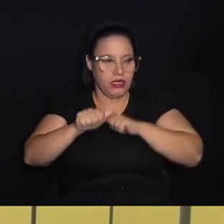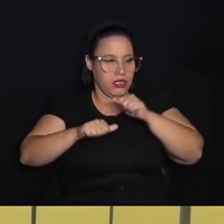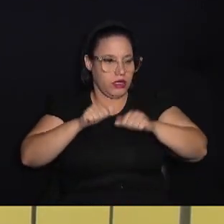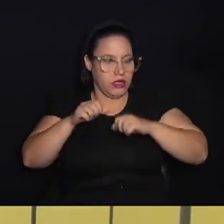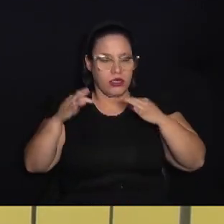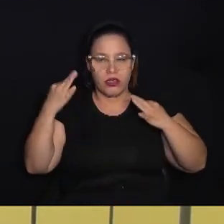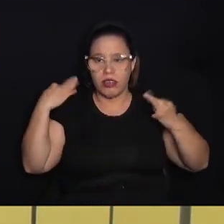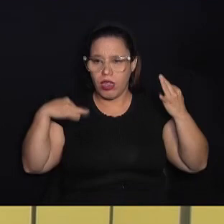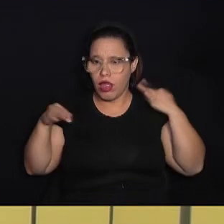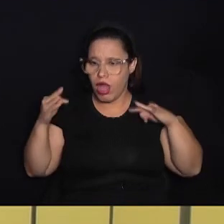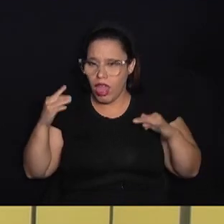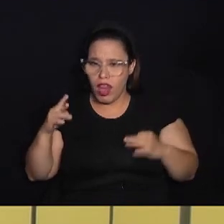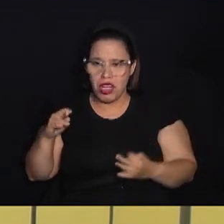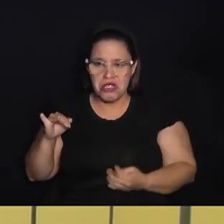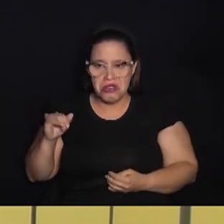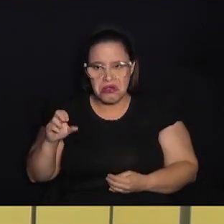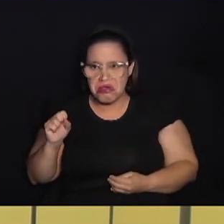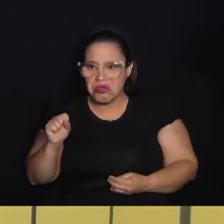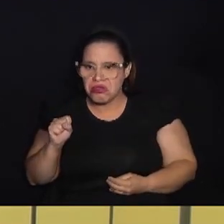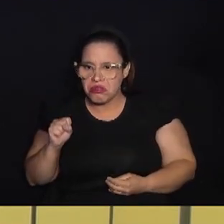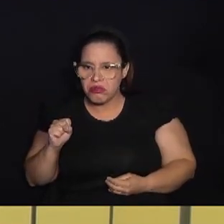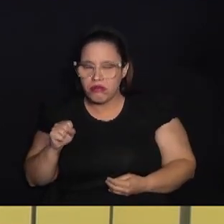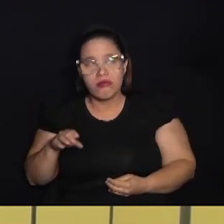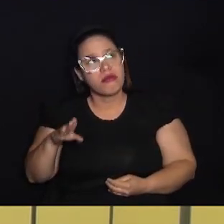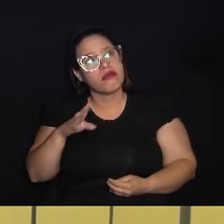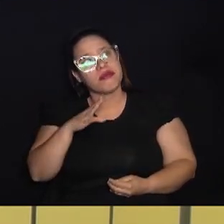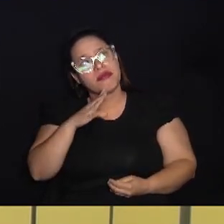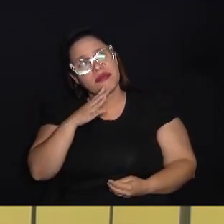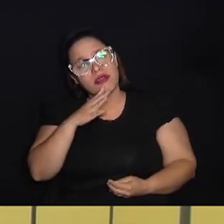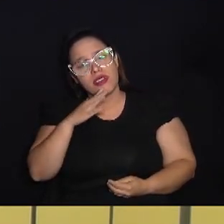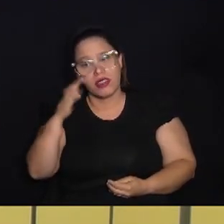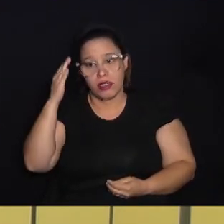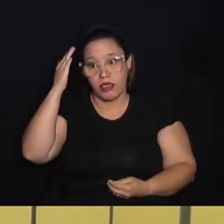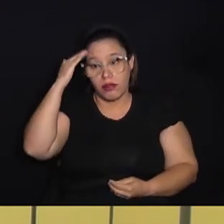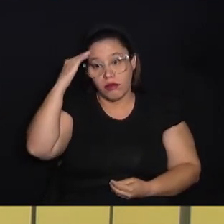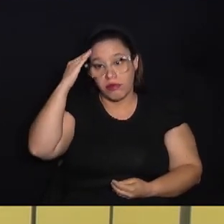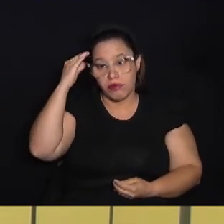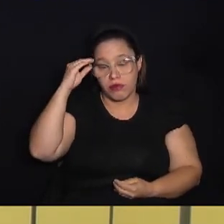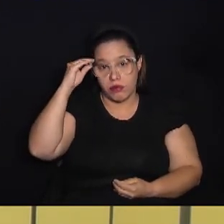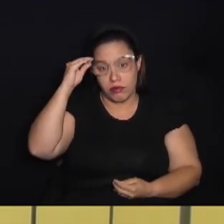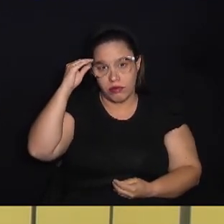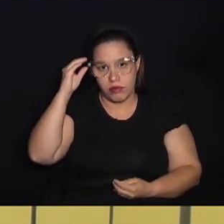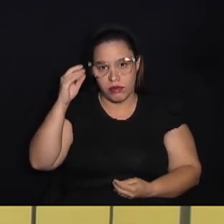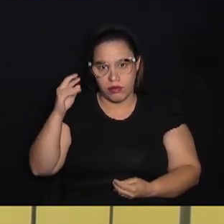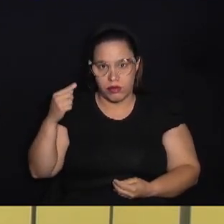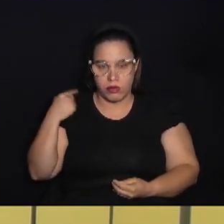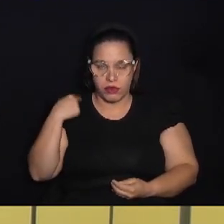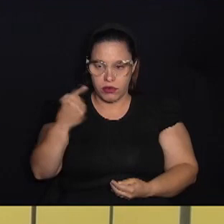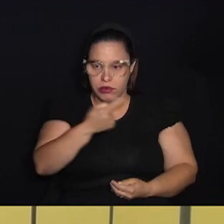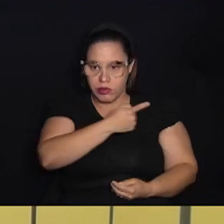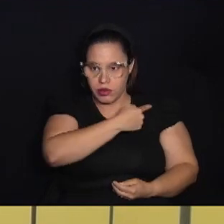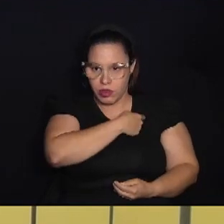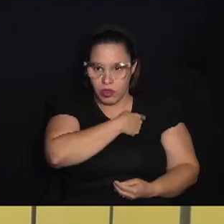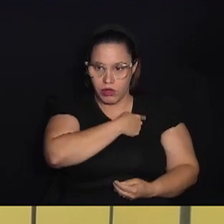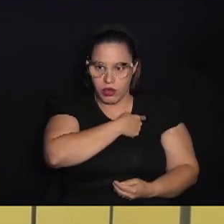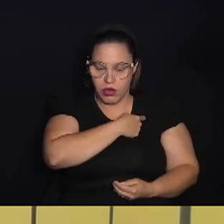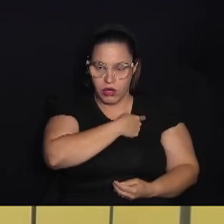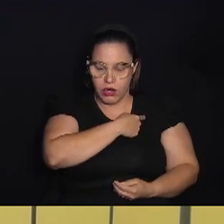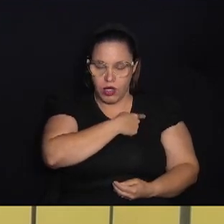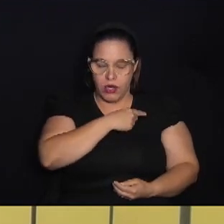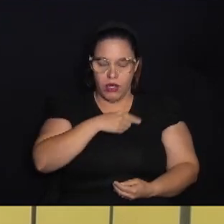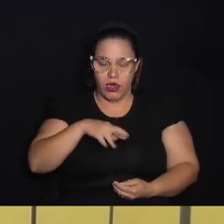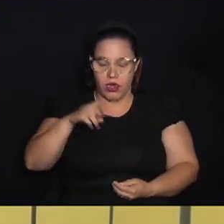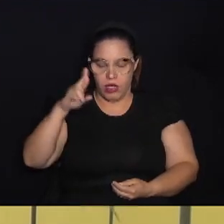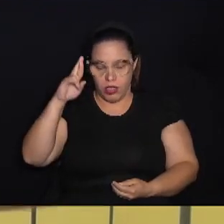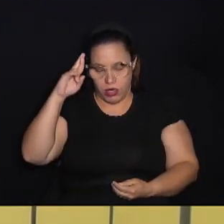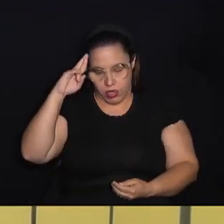religioso eh pra gente compreender um pouco isso é só a gente olhar para Nossa Senhora pra Aparecida do Norte